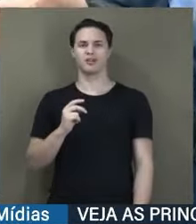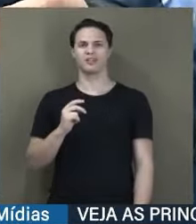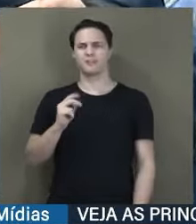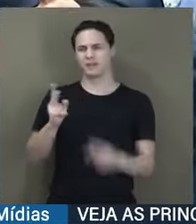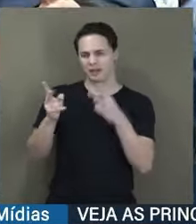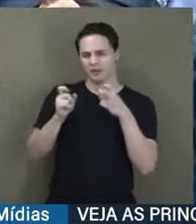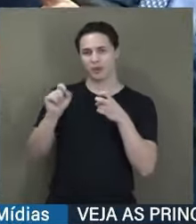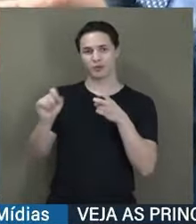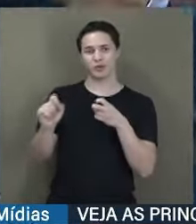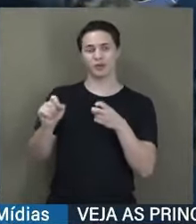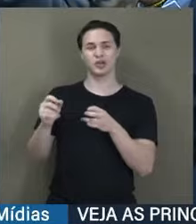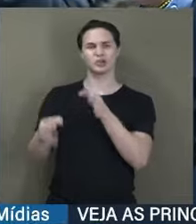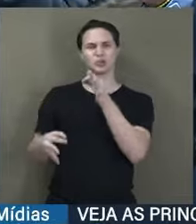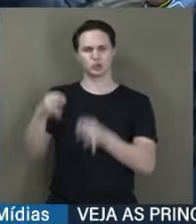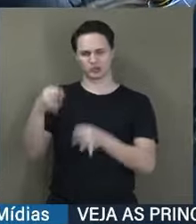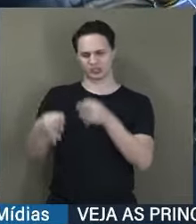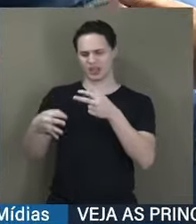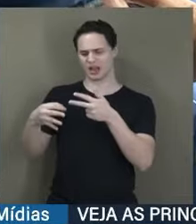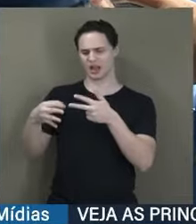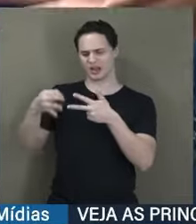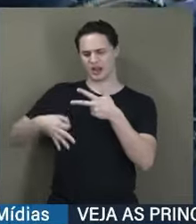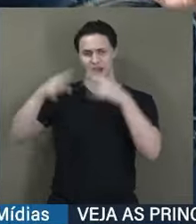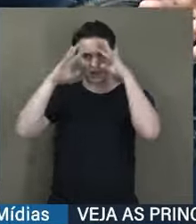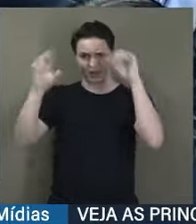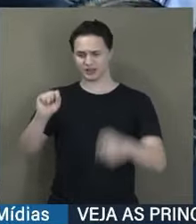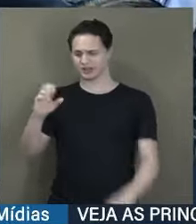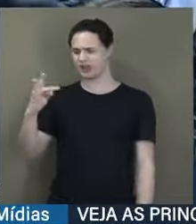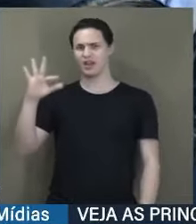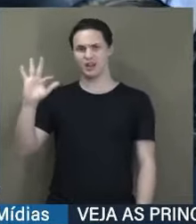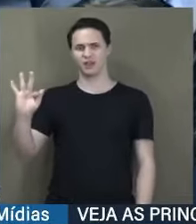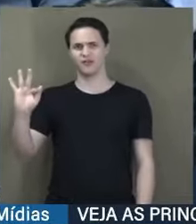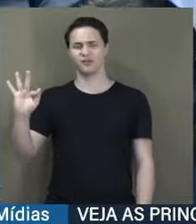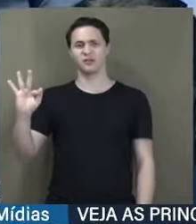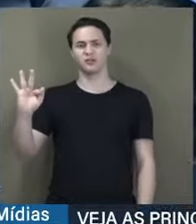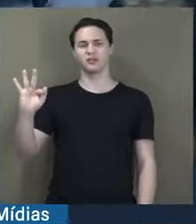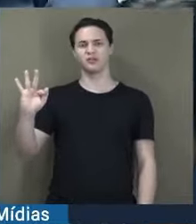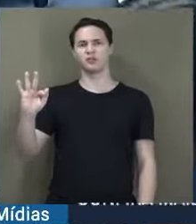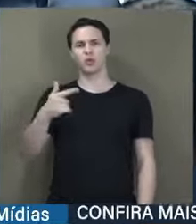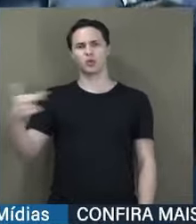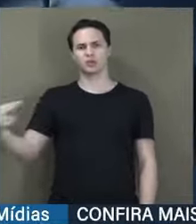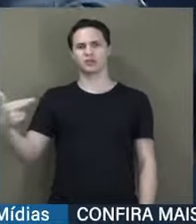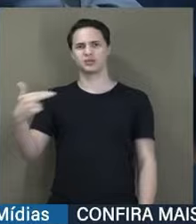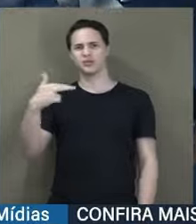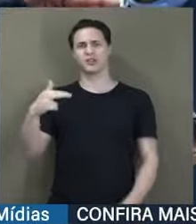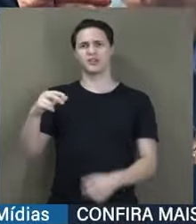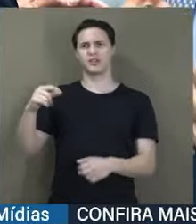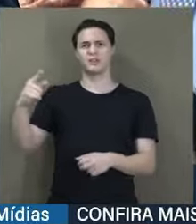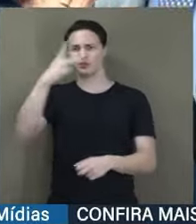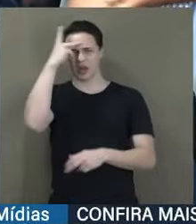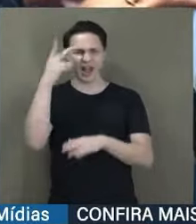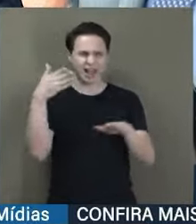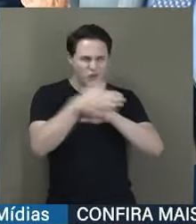sucessivas arbitrariedades do poder do STF em relação ao Congresso Nacional. Gabinetes